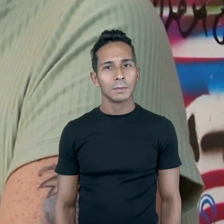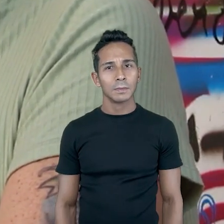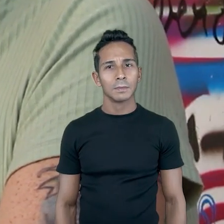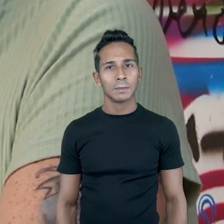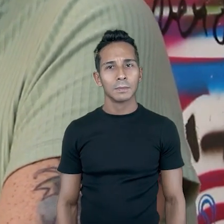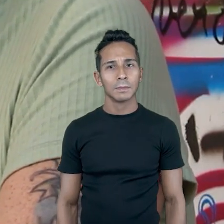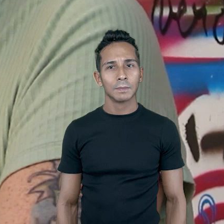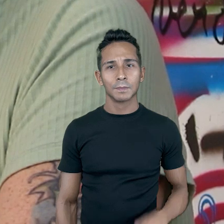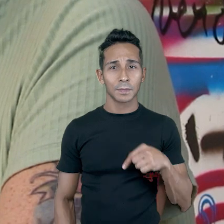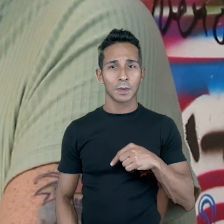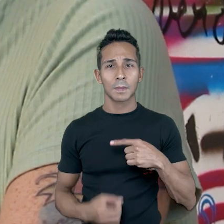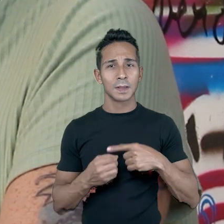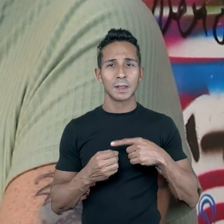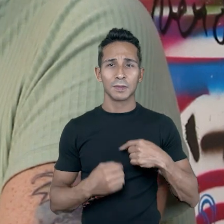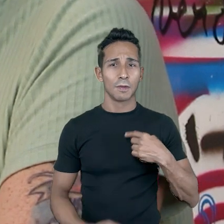18 anos faz.